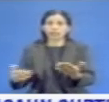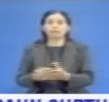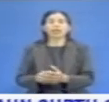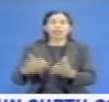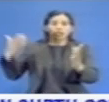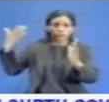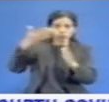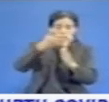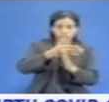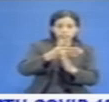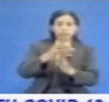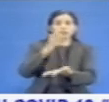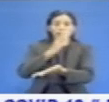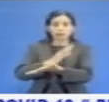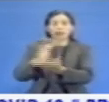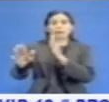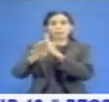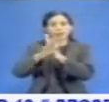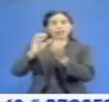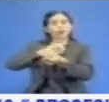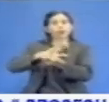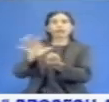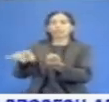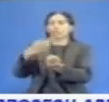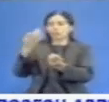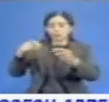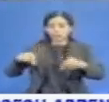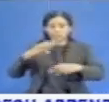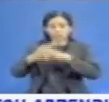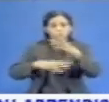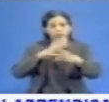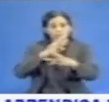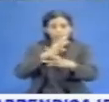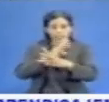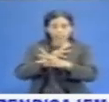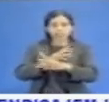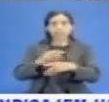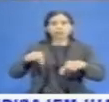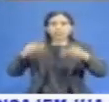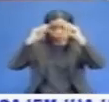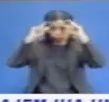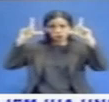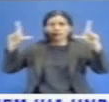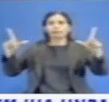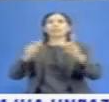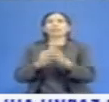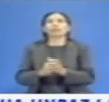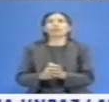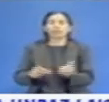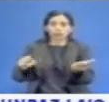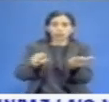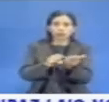sucesso combate Covid-19 e a Timor-Leste, no ia mundo Tomac, no voo e da ida sei estritamente